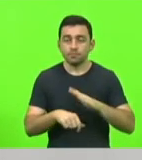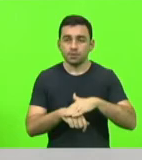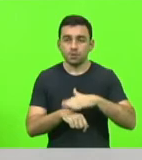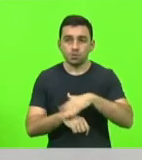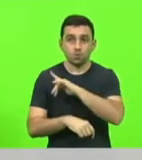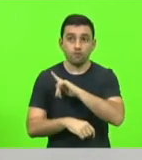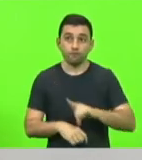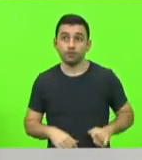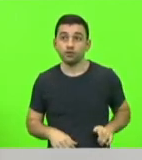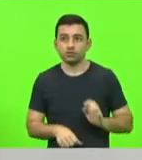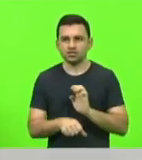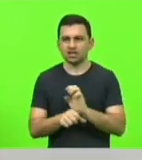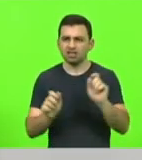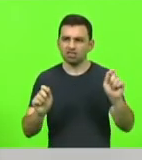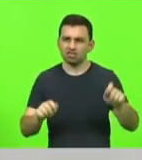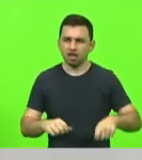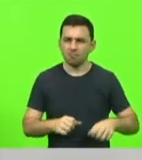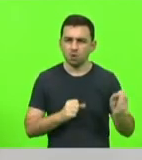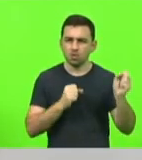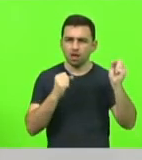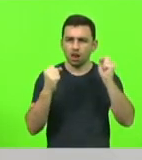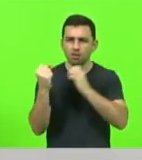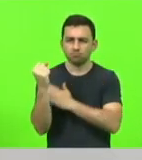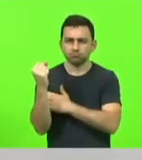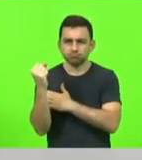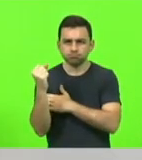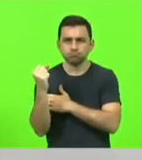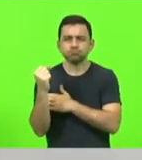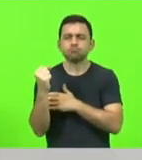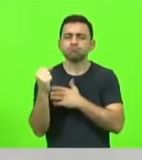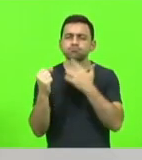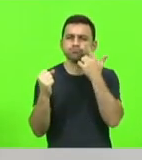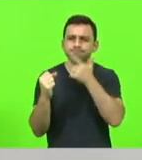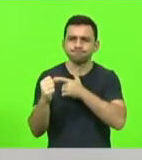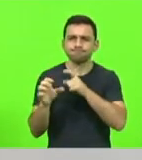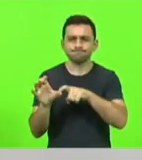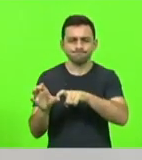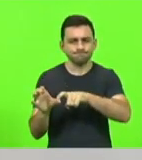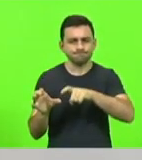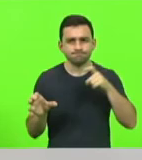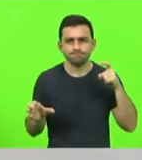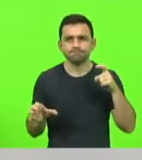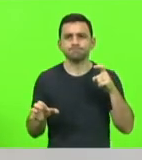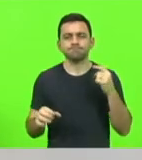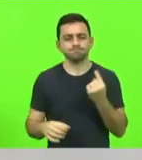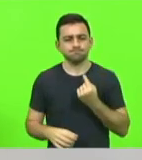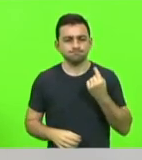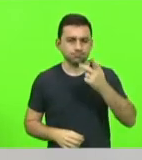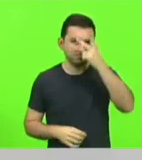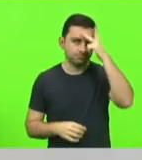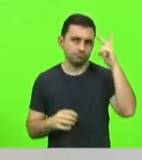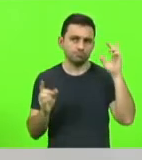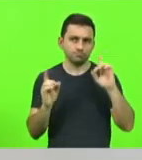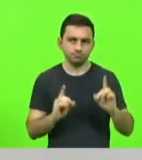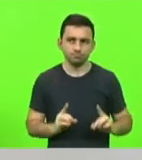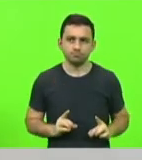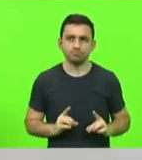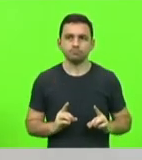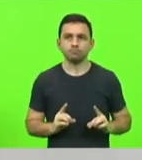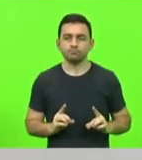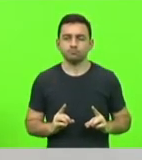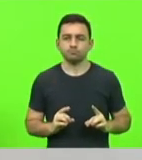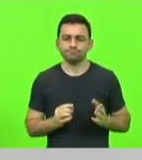vão empoderar e dão o suporte para a independência e a autonomia das pessoas com deficiência.